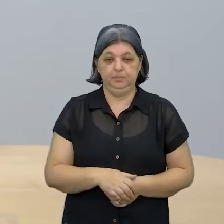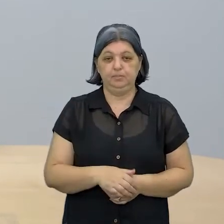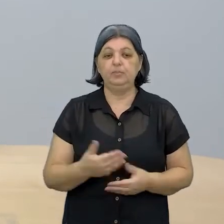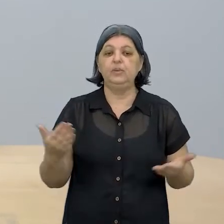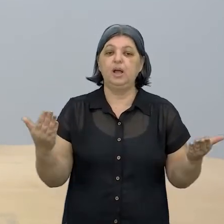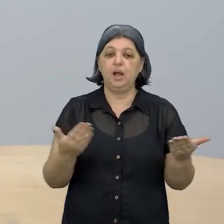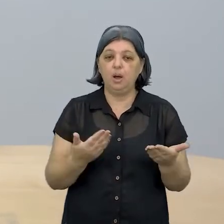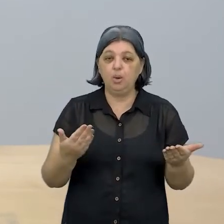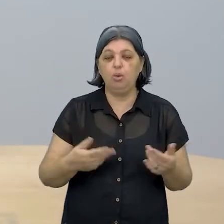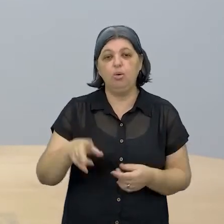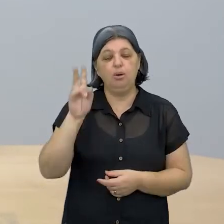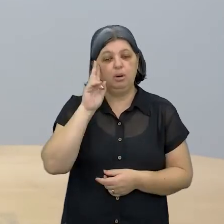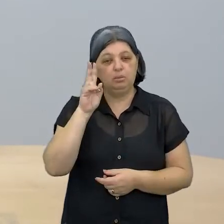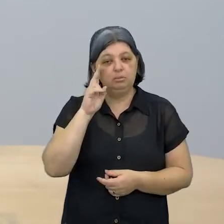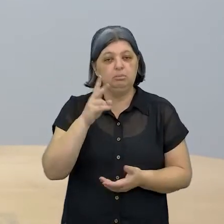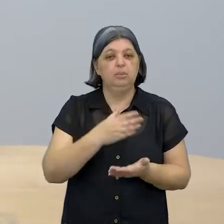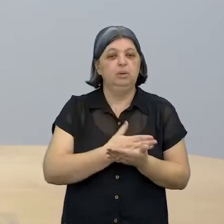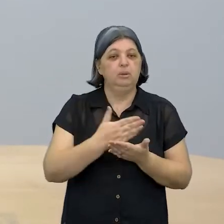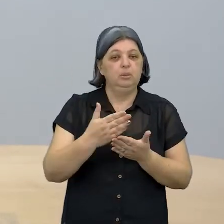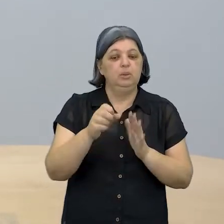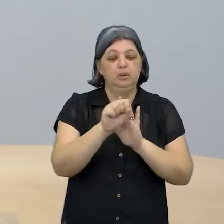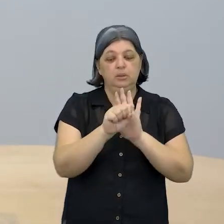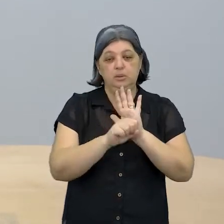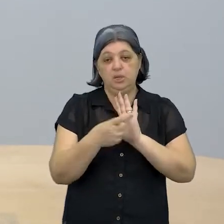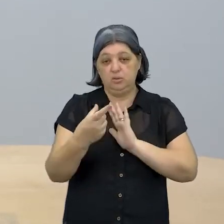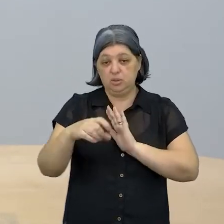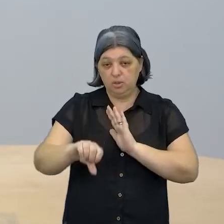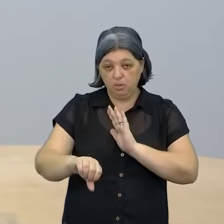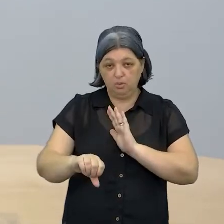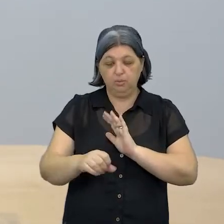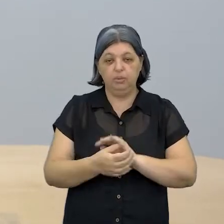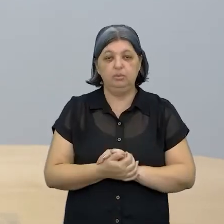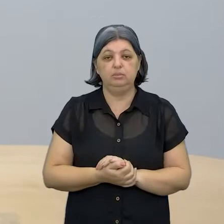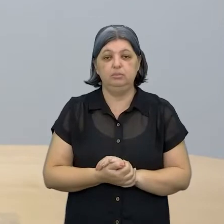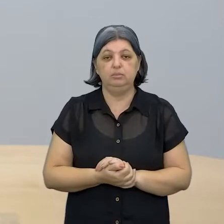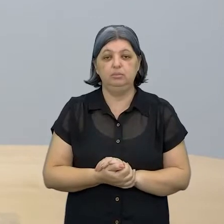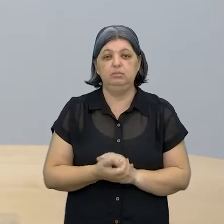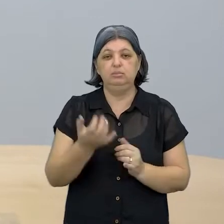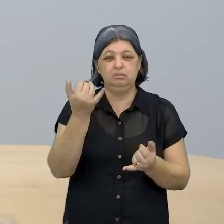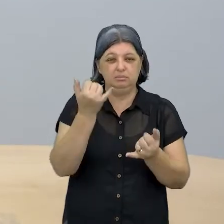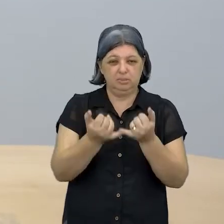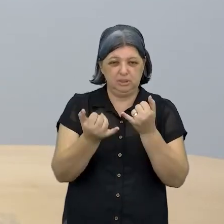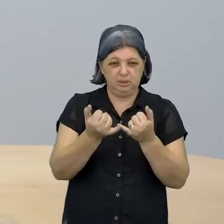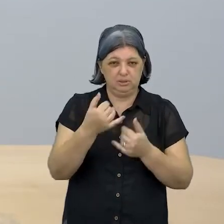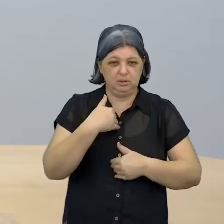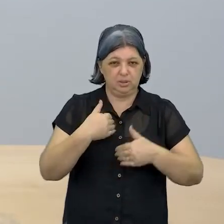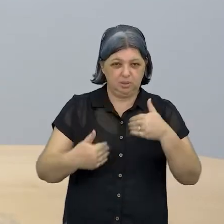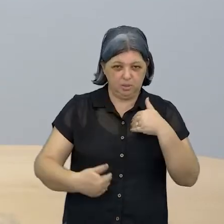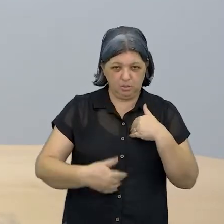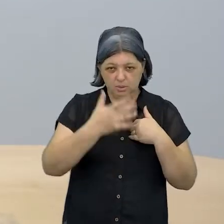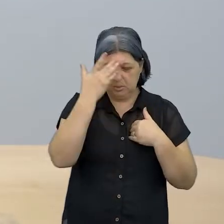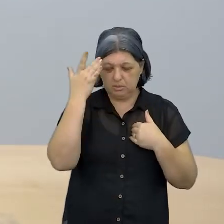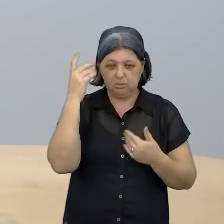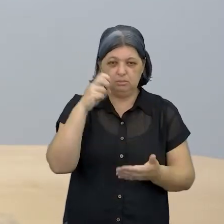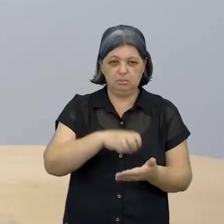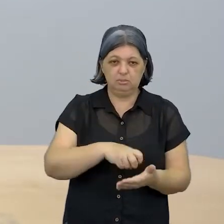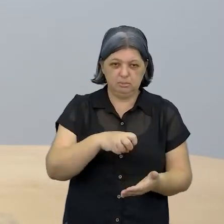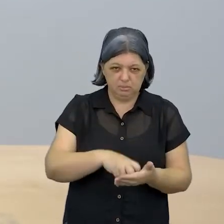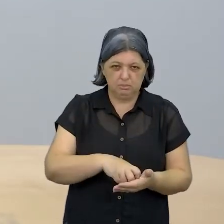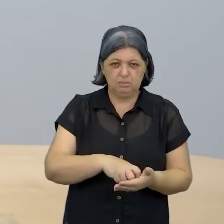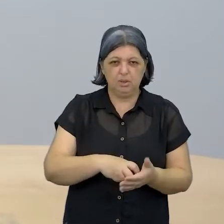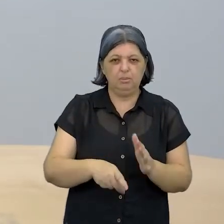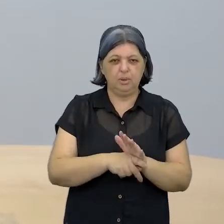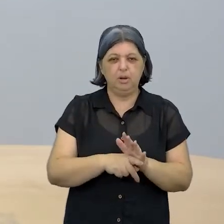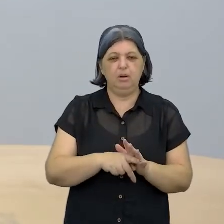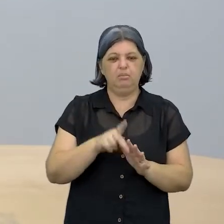momento histórico, começo do século XIX, é como se o corpo do condenado, que antes era